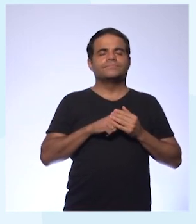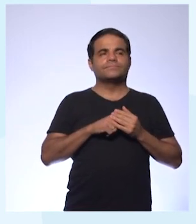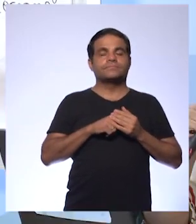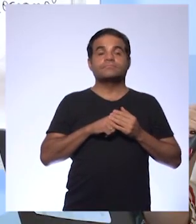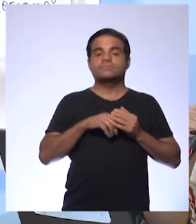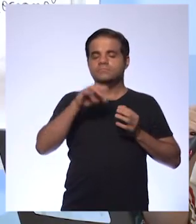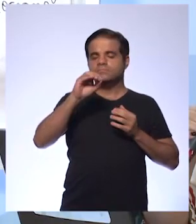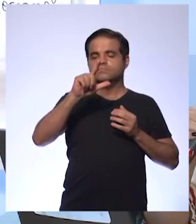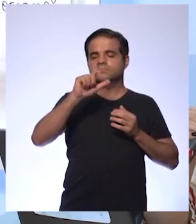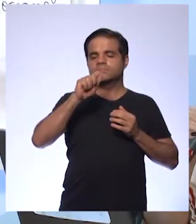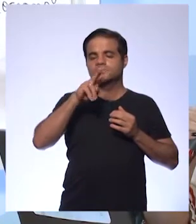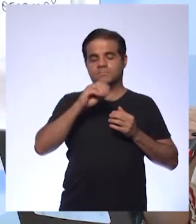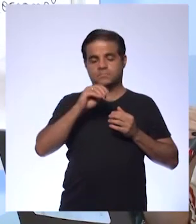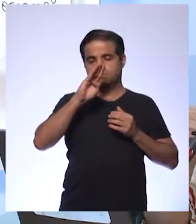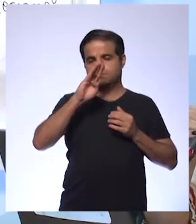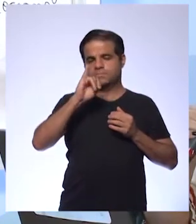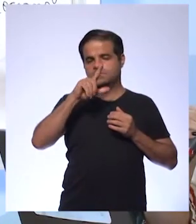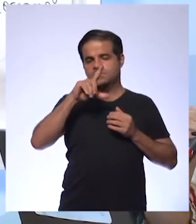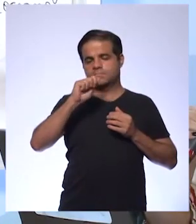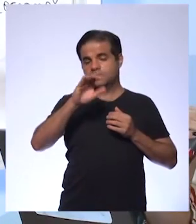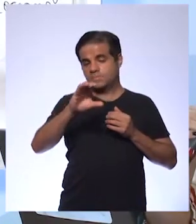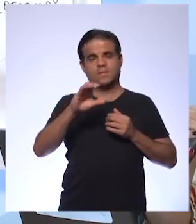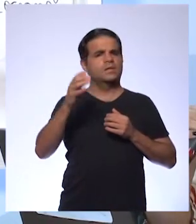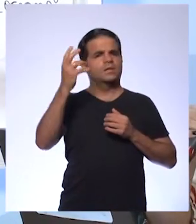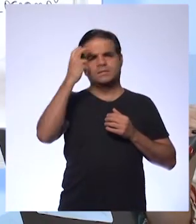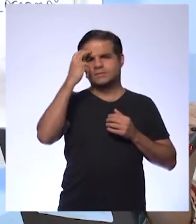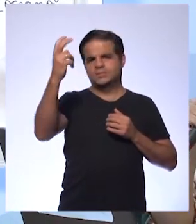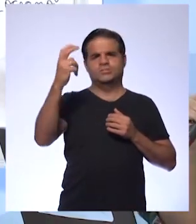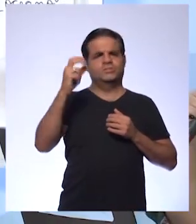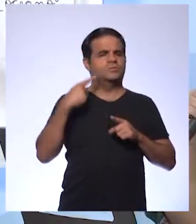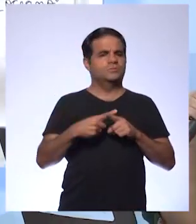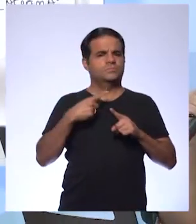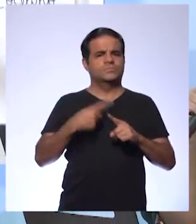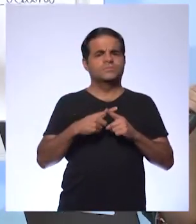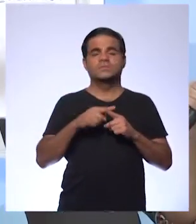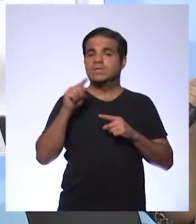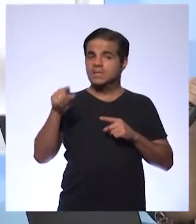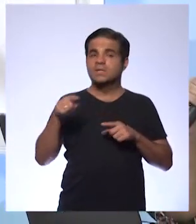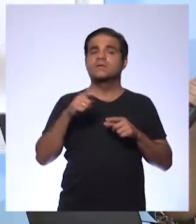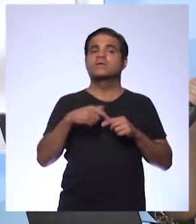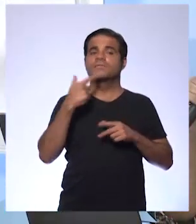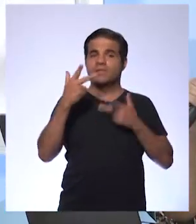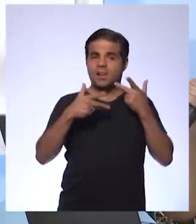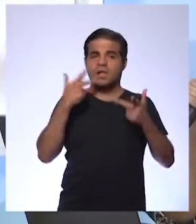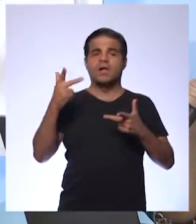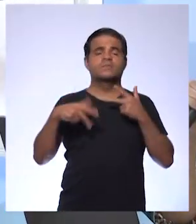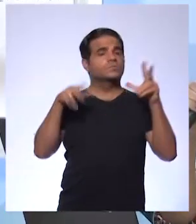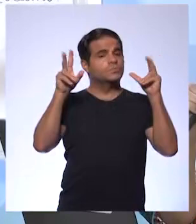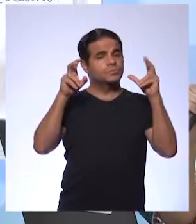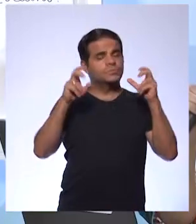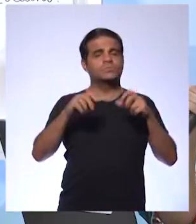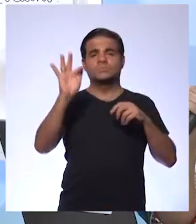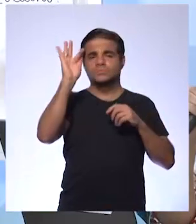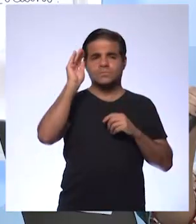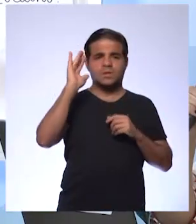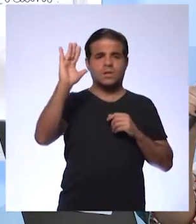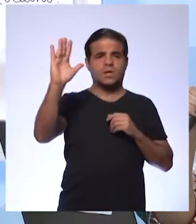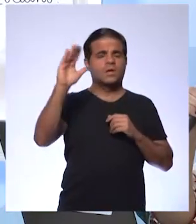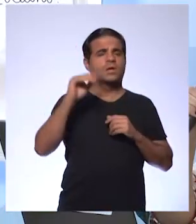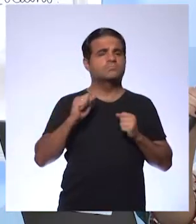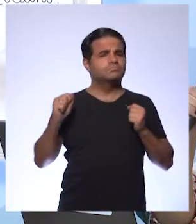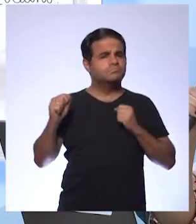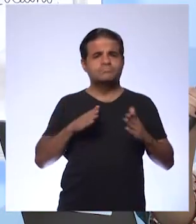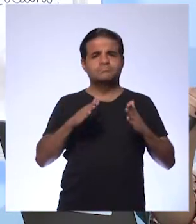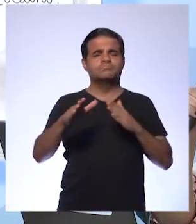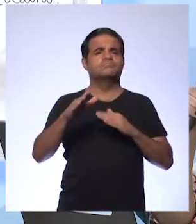o Olavo Bilac era gênio. Genial. Por quê? Porque, além de falar sobre um assunto da filosofia que